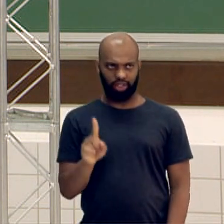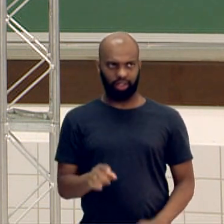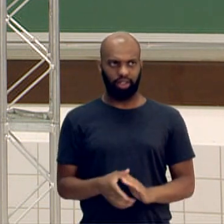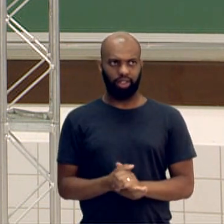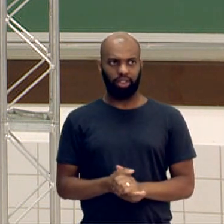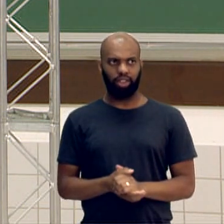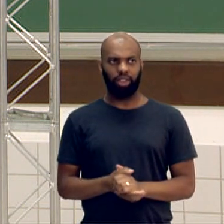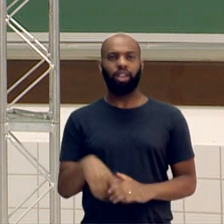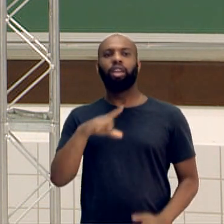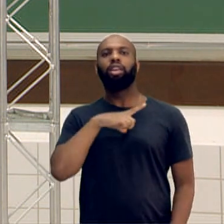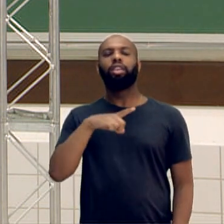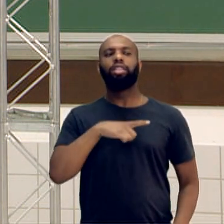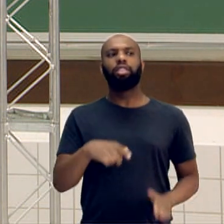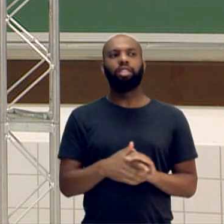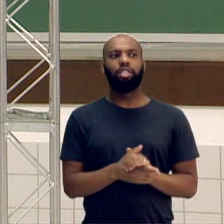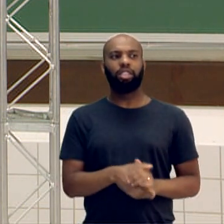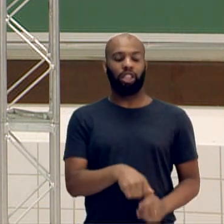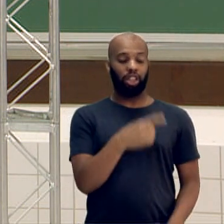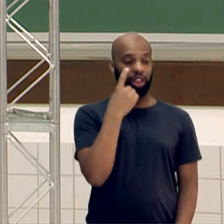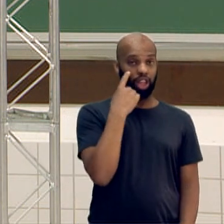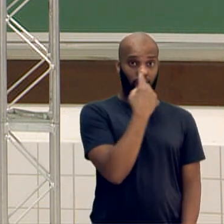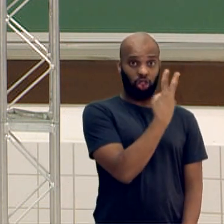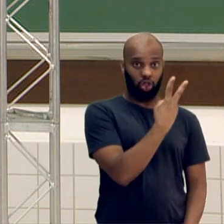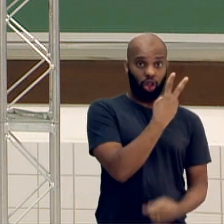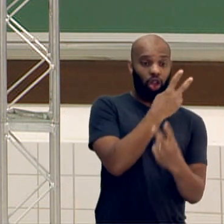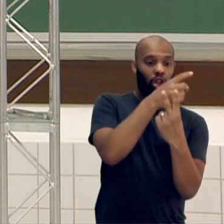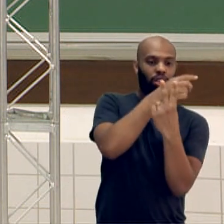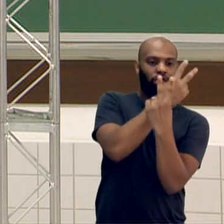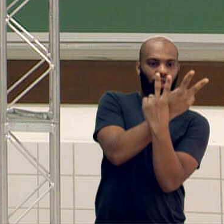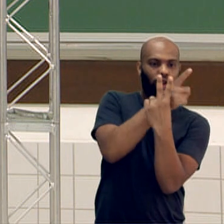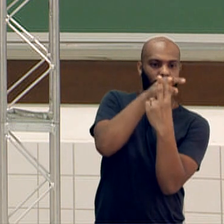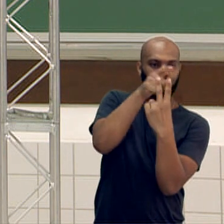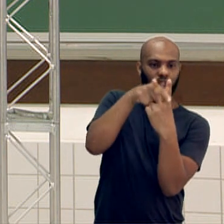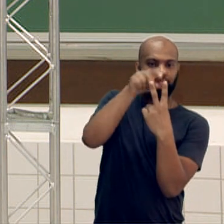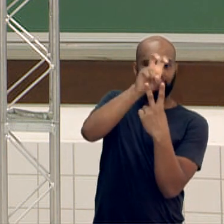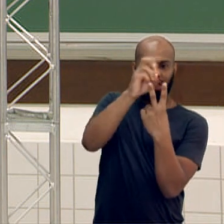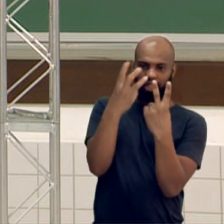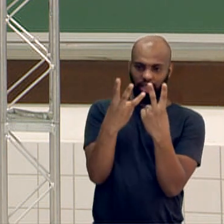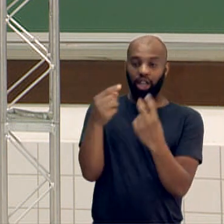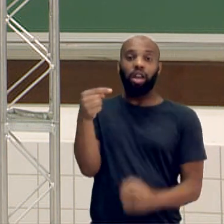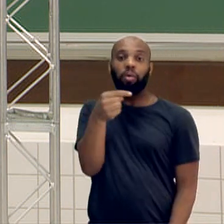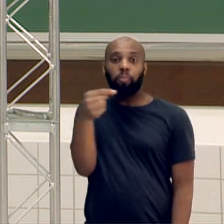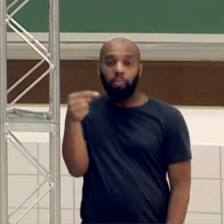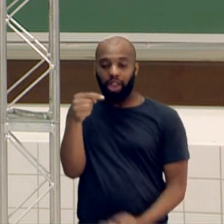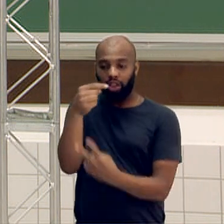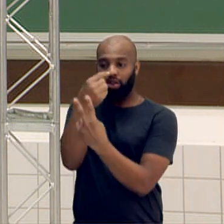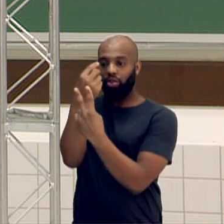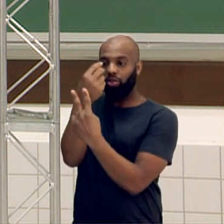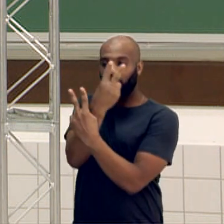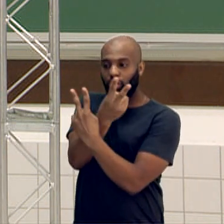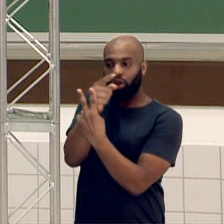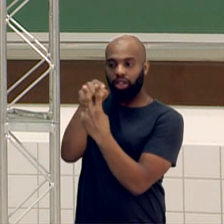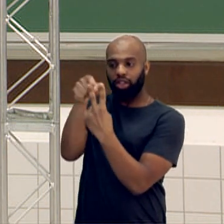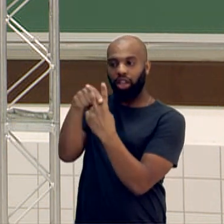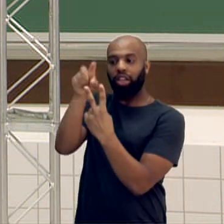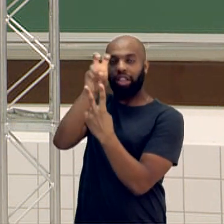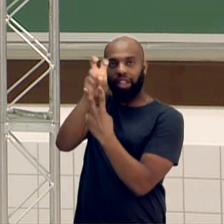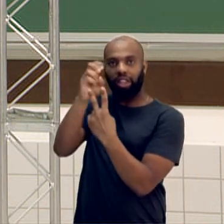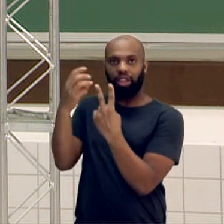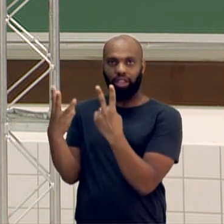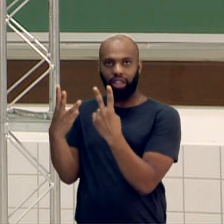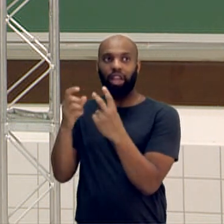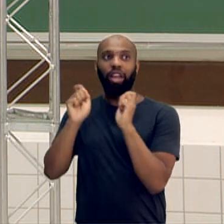tenho aqui 2 raiz quinta de 3 menos 2 raiz quinta de 3.